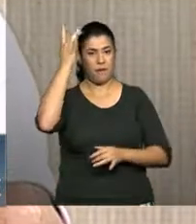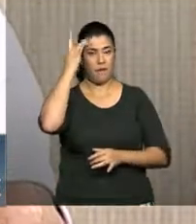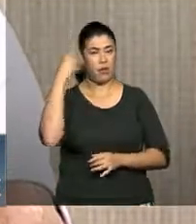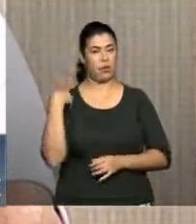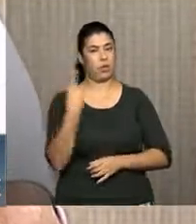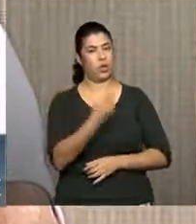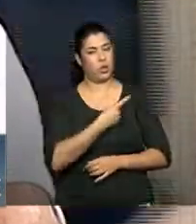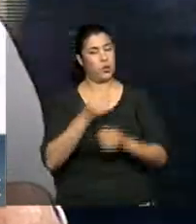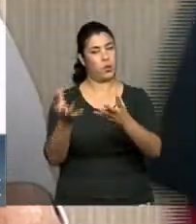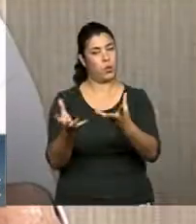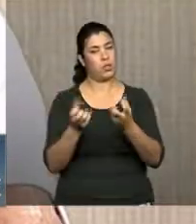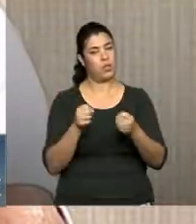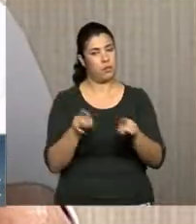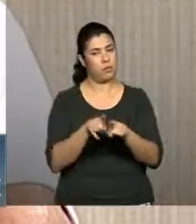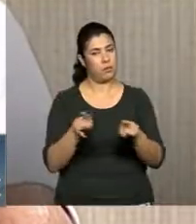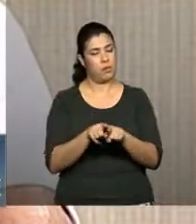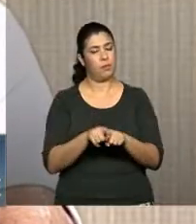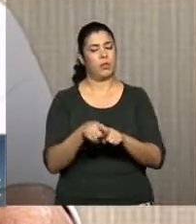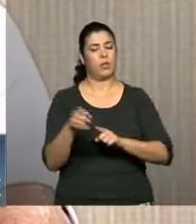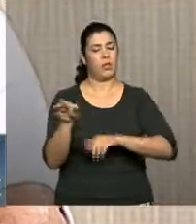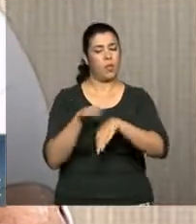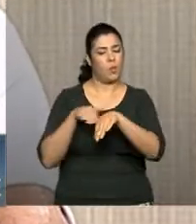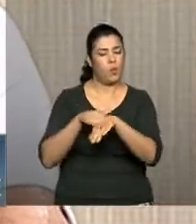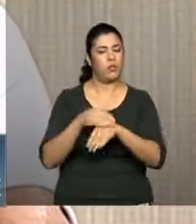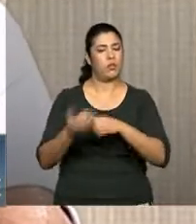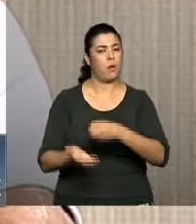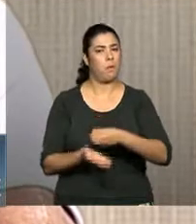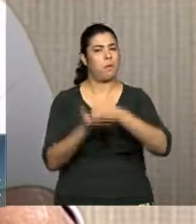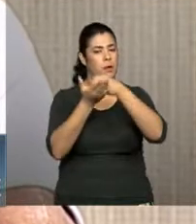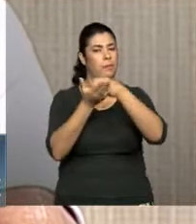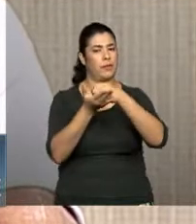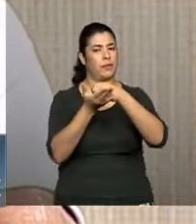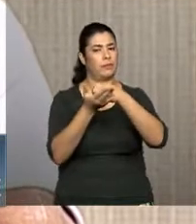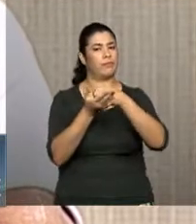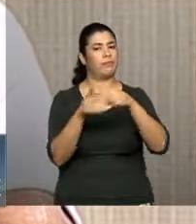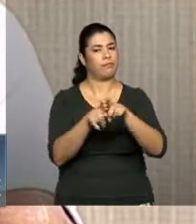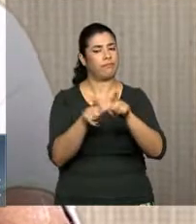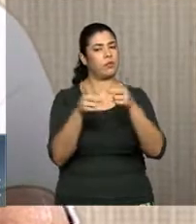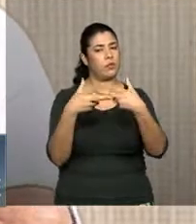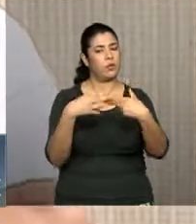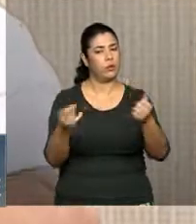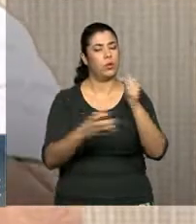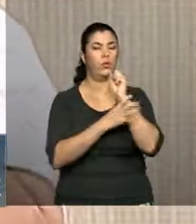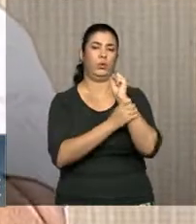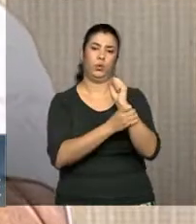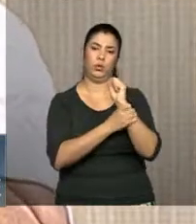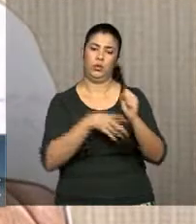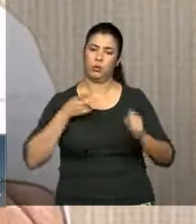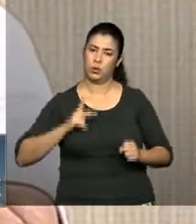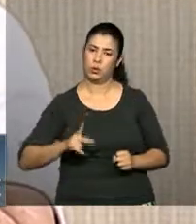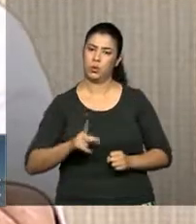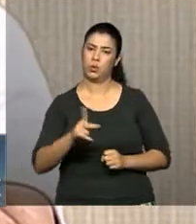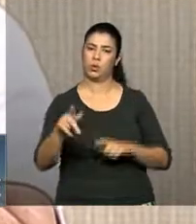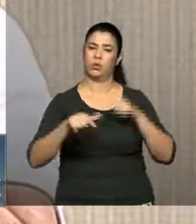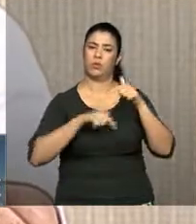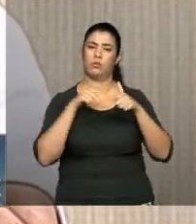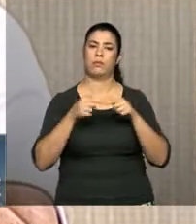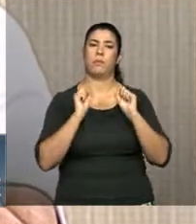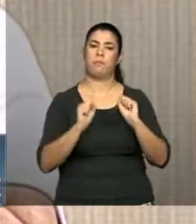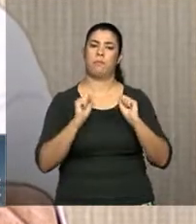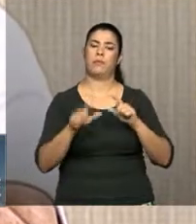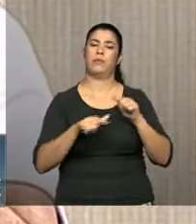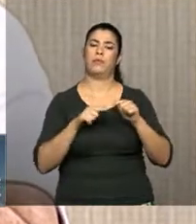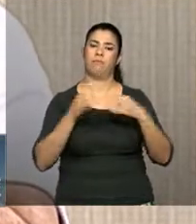a gente receba e possa dar né toda o amparo acolhida e as condições de segurança para que eles possam